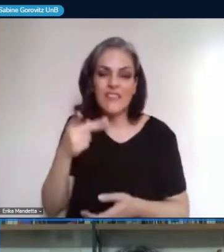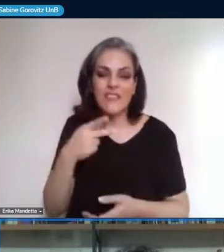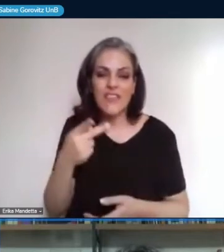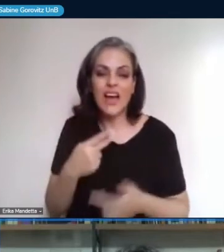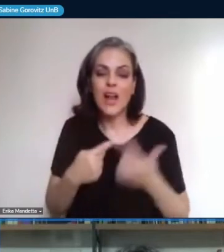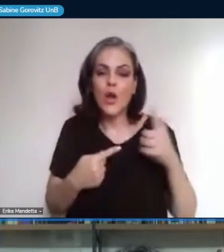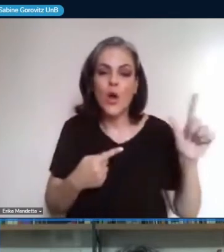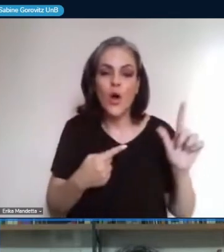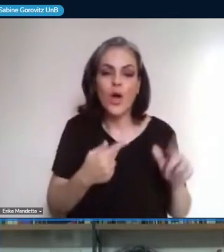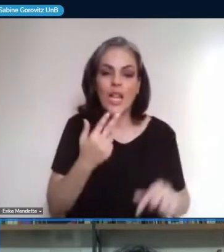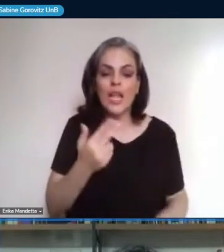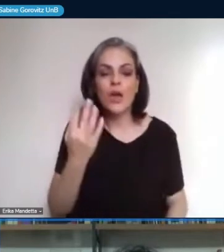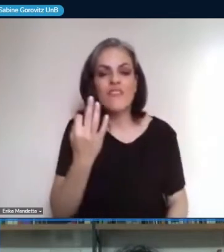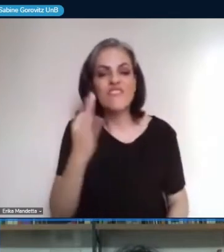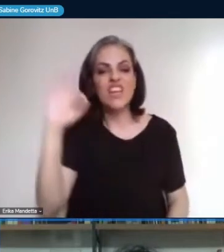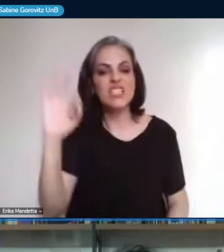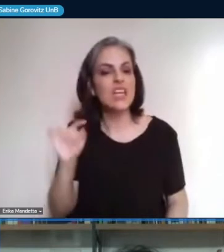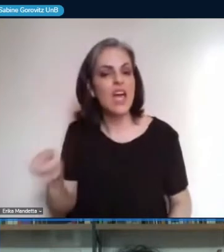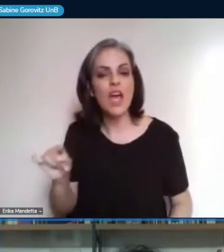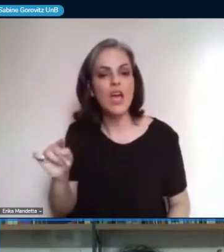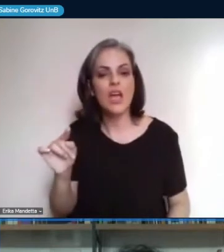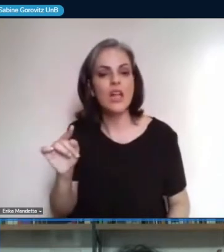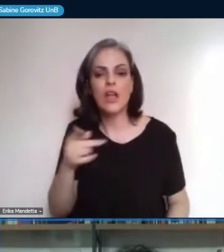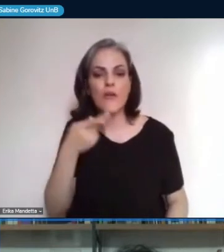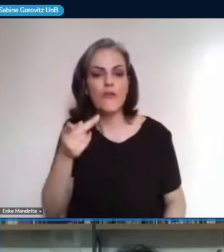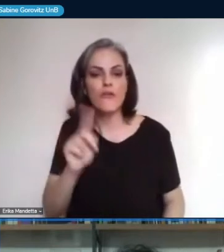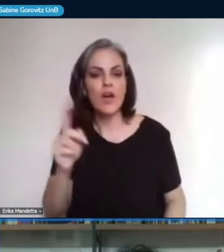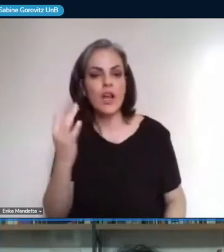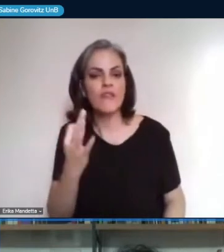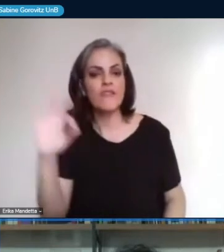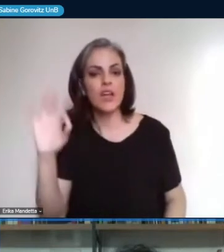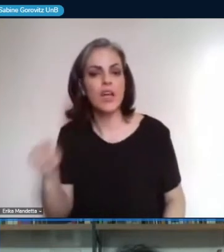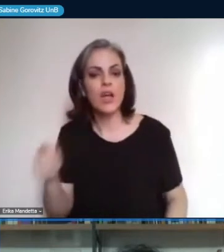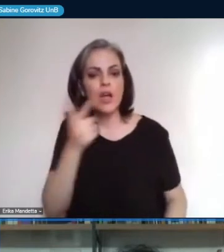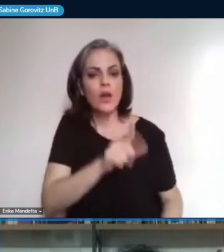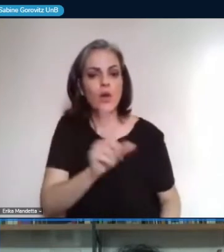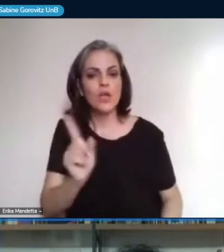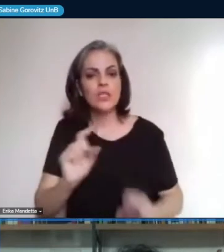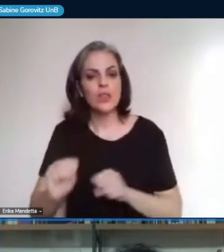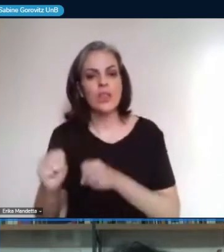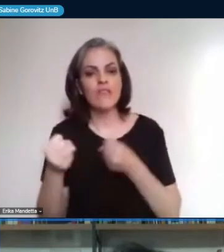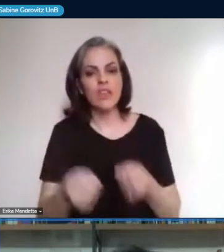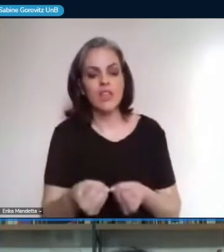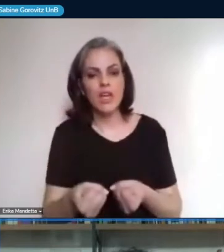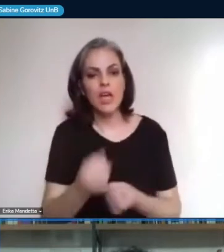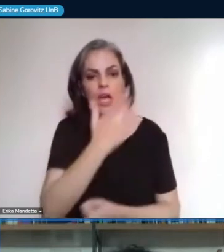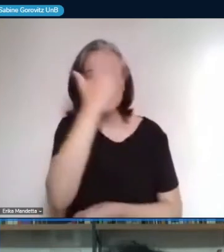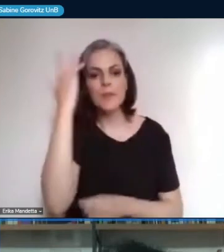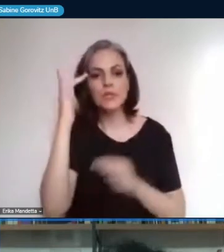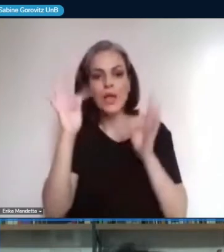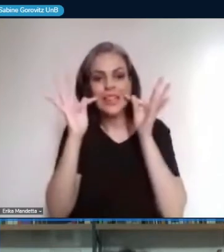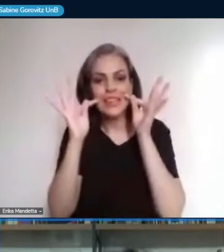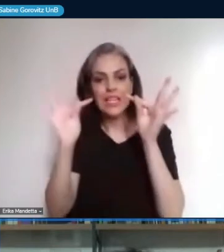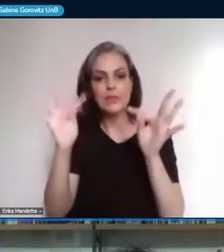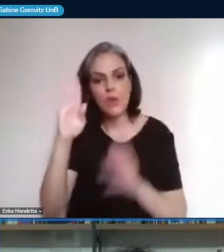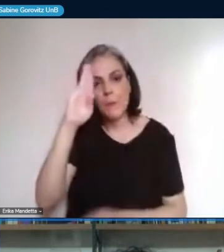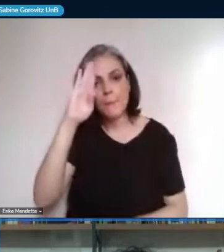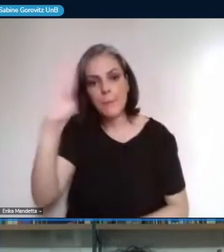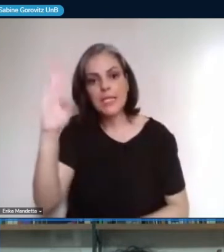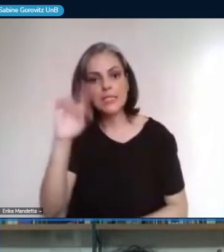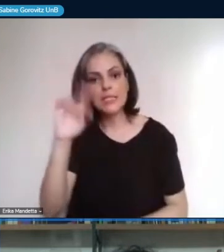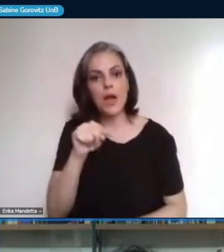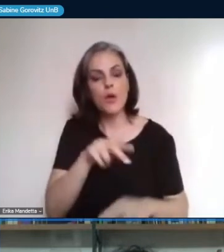fala francês, então em nenhum momento ele pôde, de fato, se defender, e a testemunha que foi a principal causa da